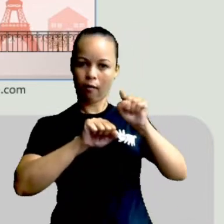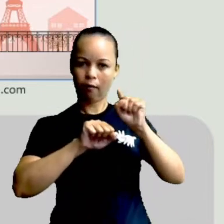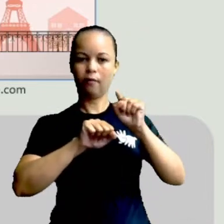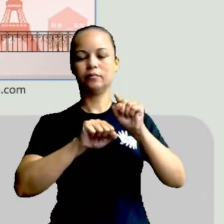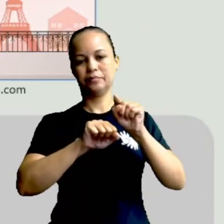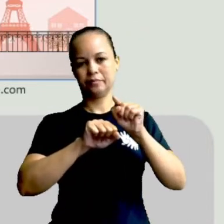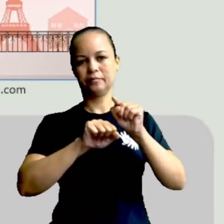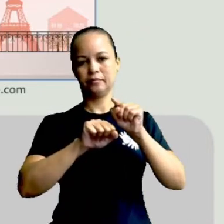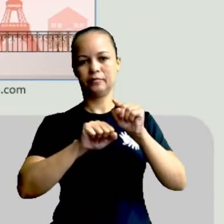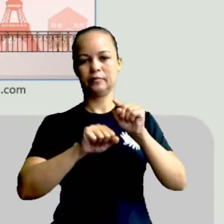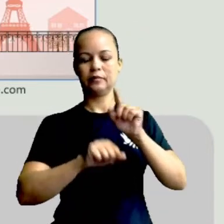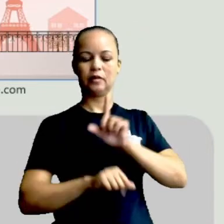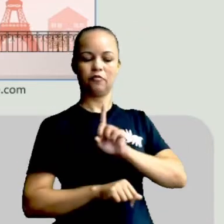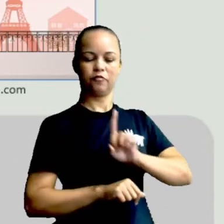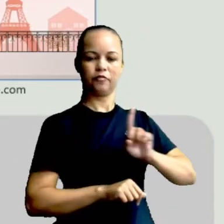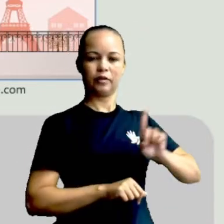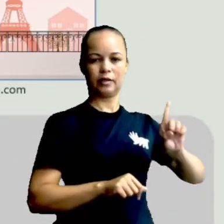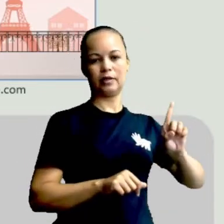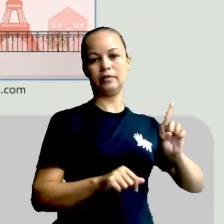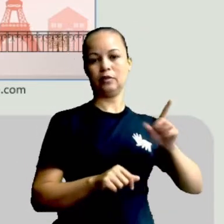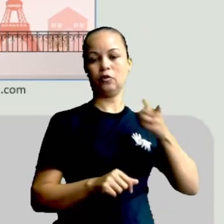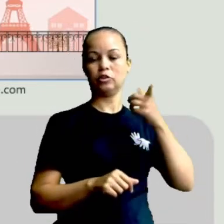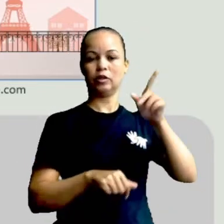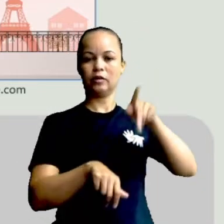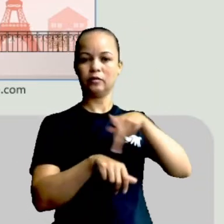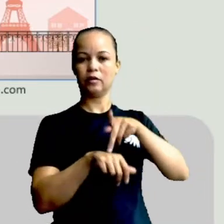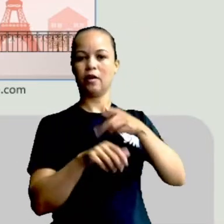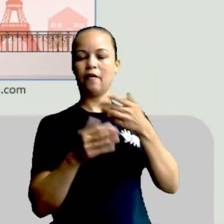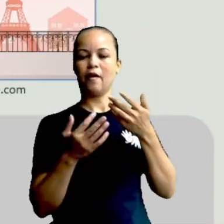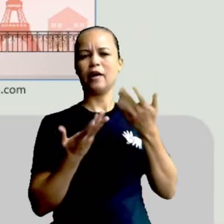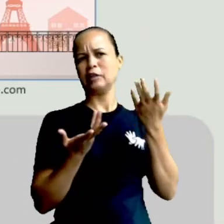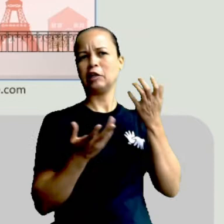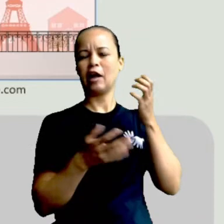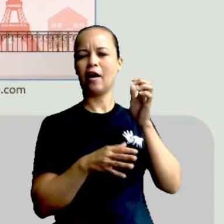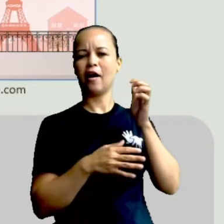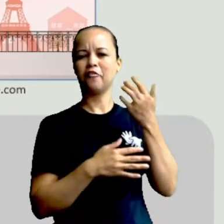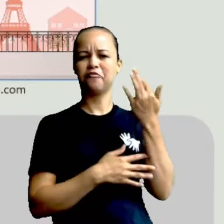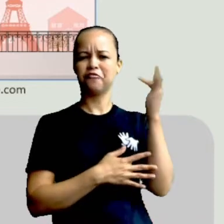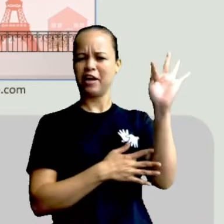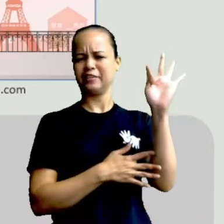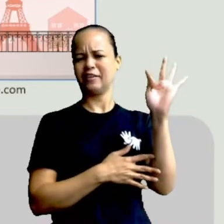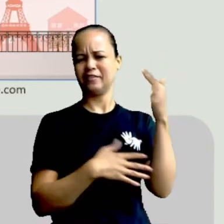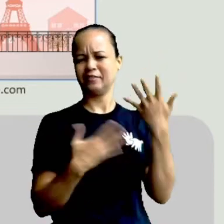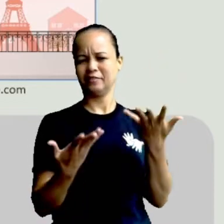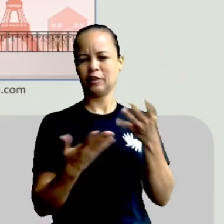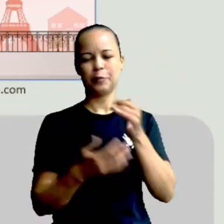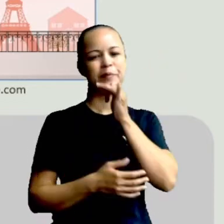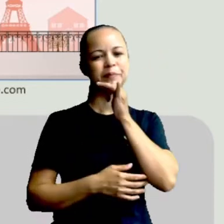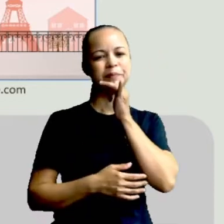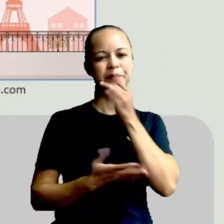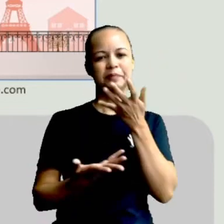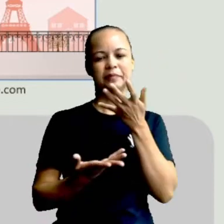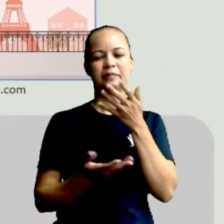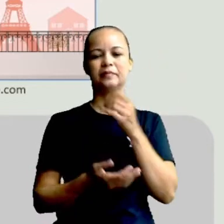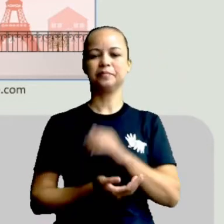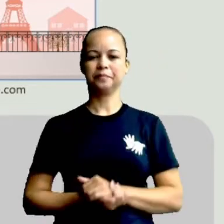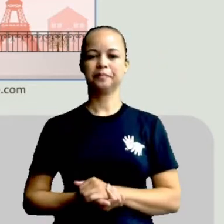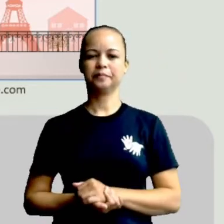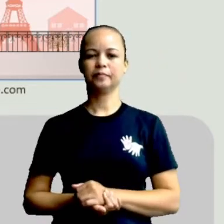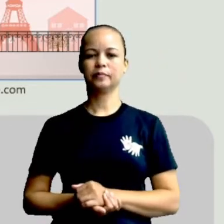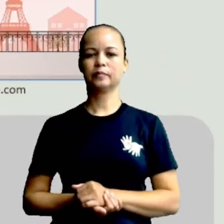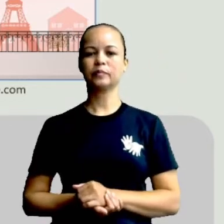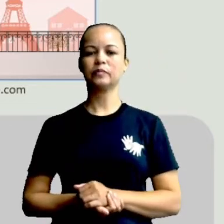originária lá da França ela saiu de algum lugar Saiu à francesa não tá aí ó o exemplo né dessa moça a